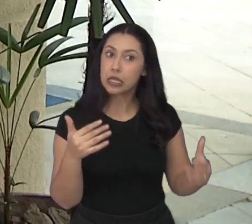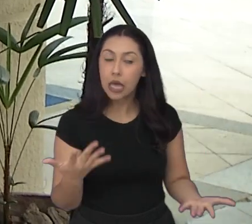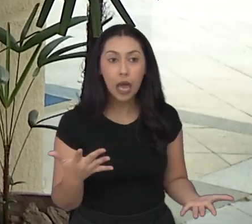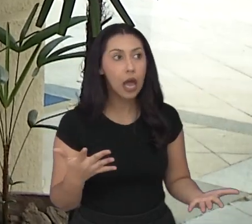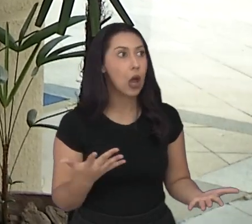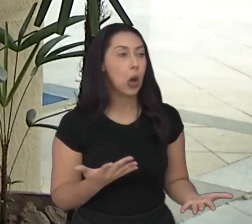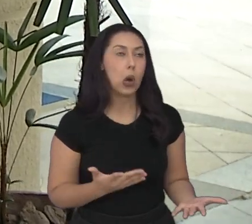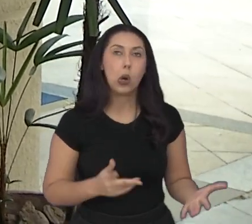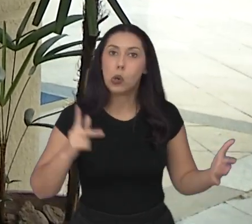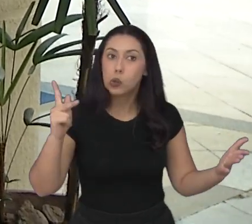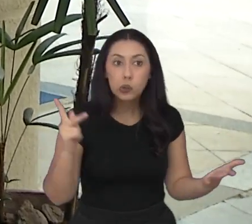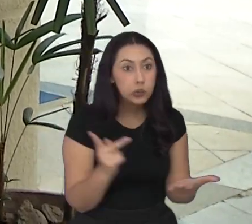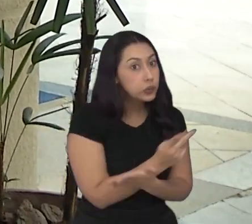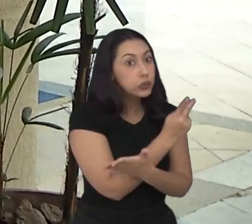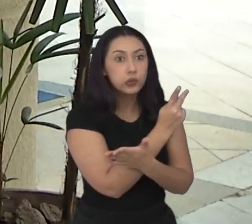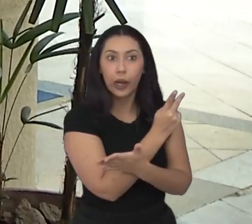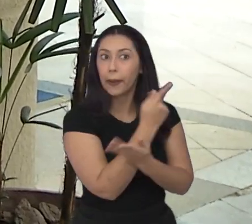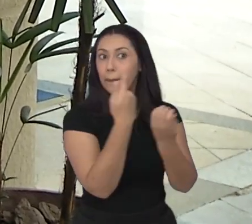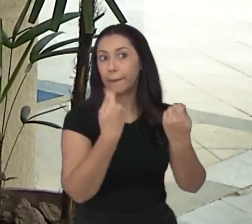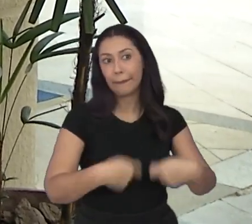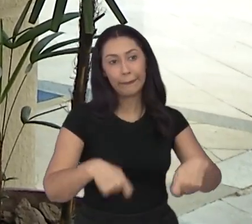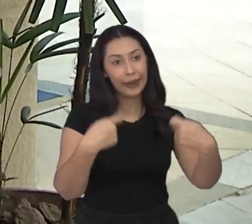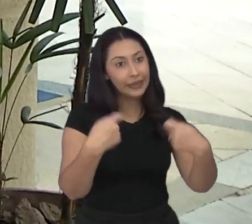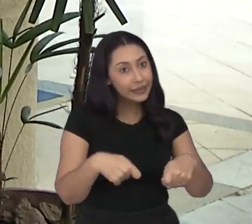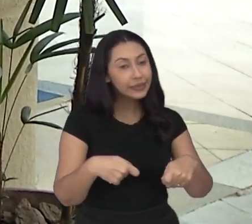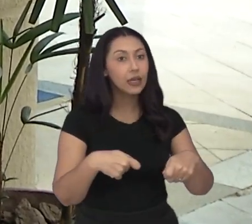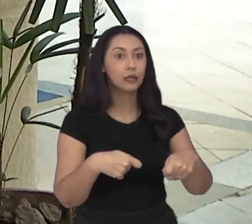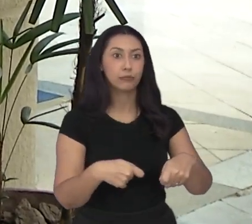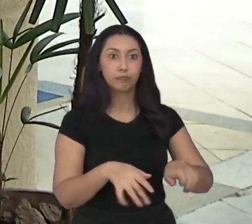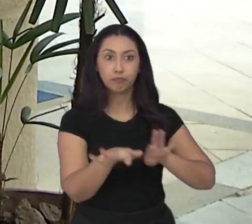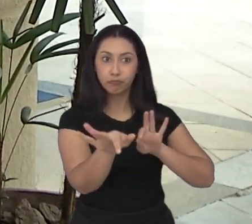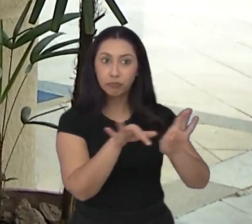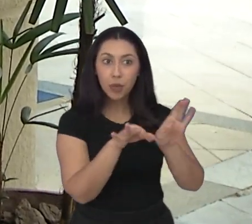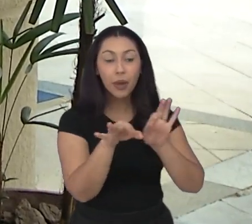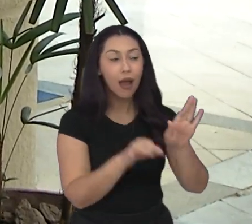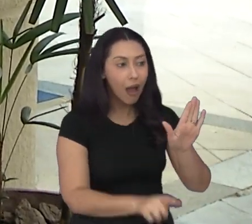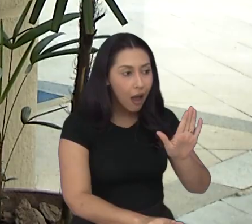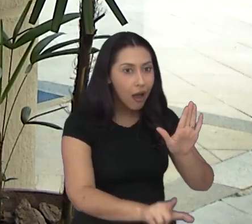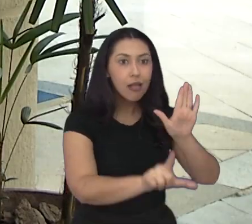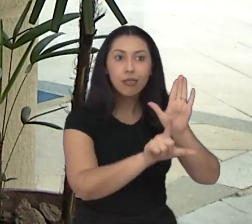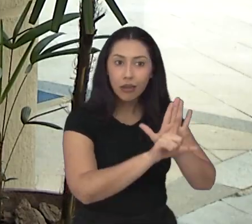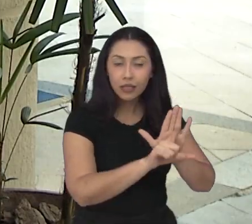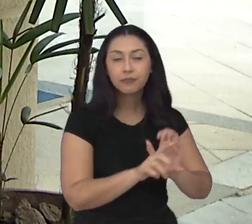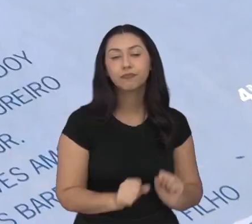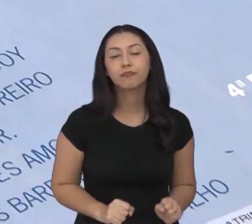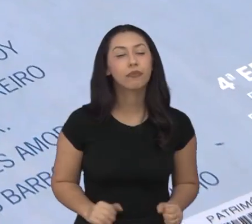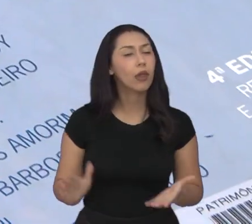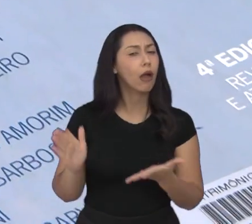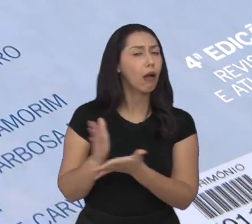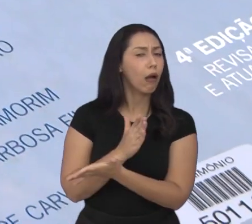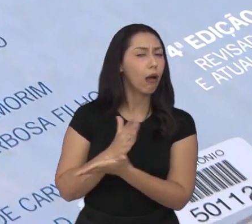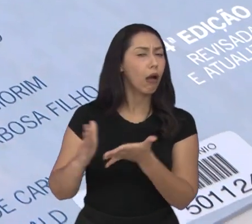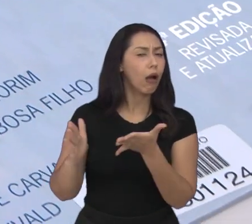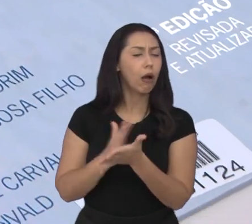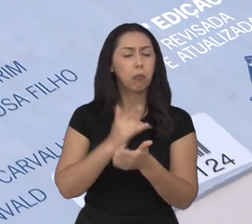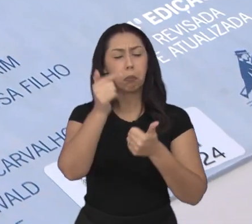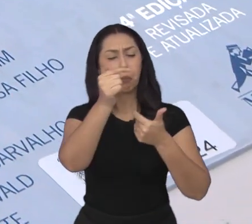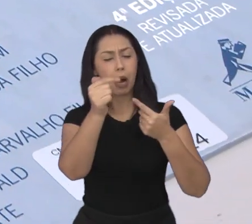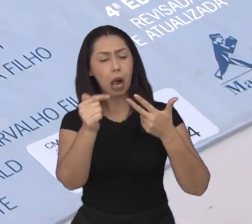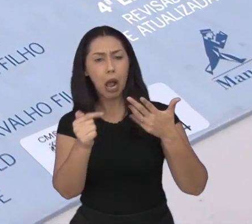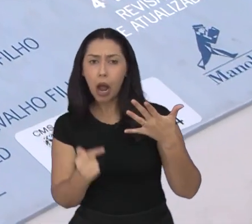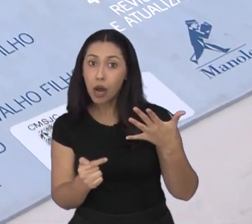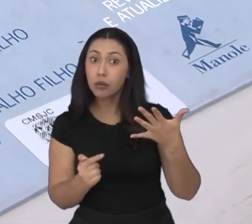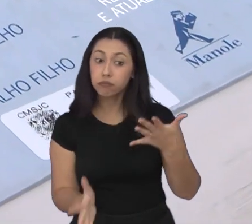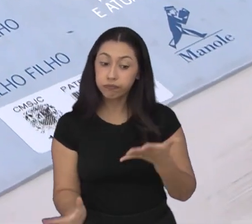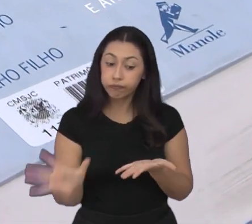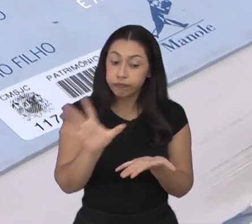sucessões de situações em que precisa ser legislado, nós precisamos ter lei. Alguns dos principais